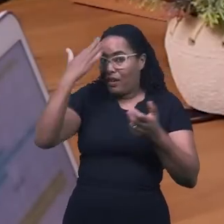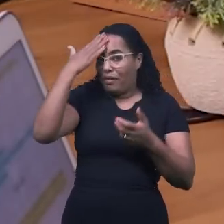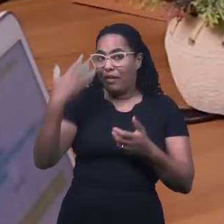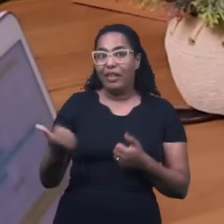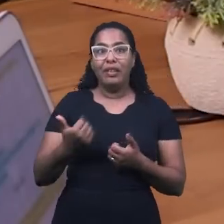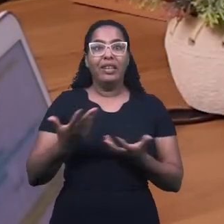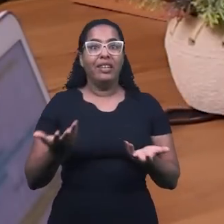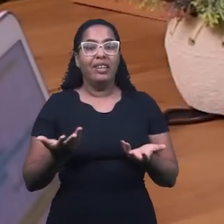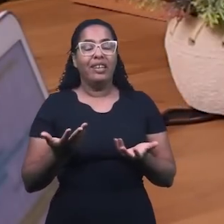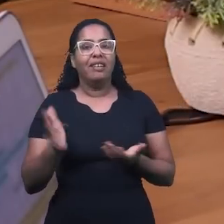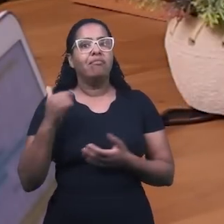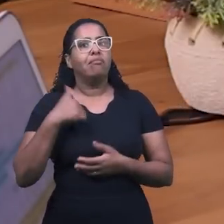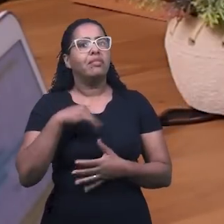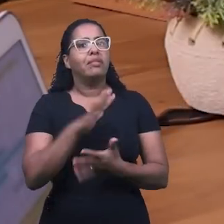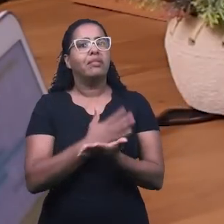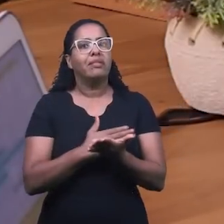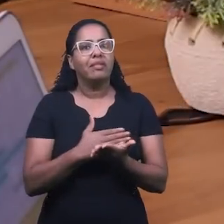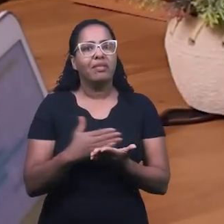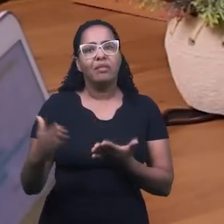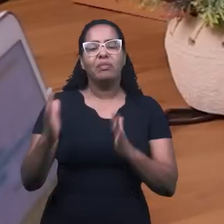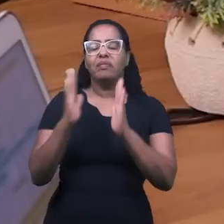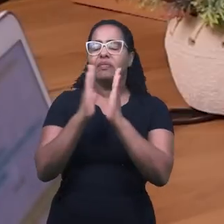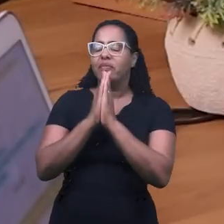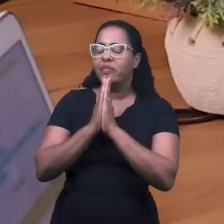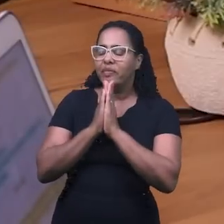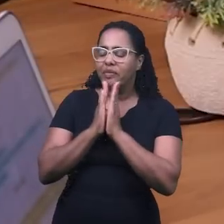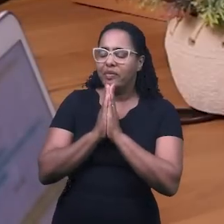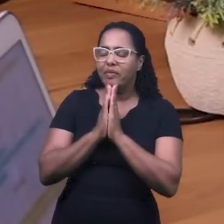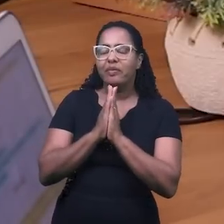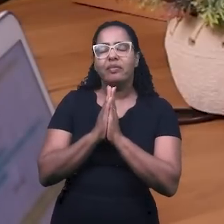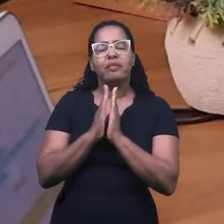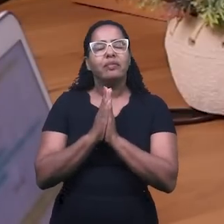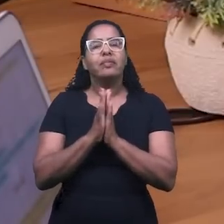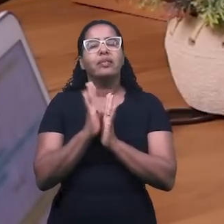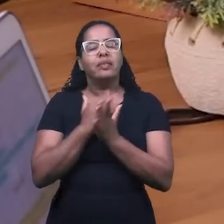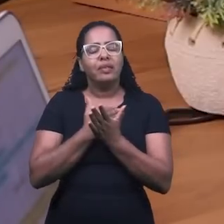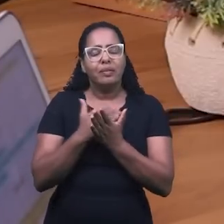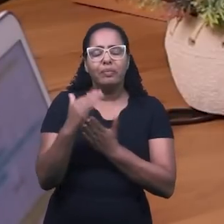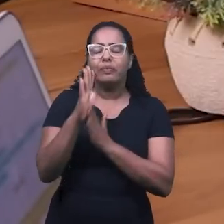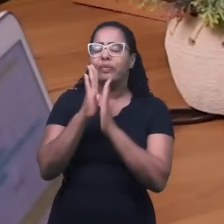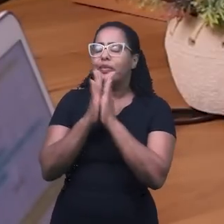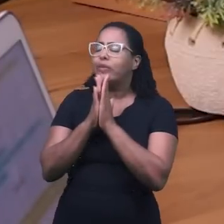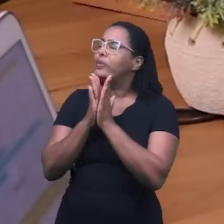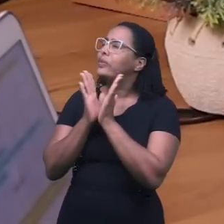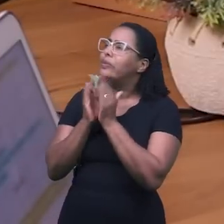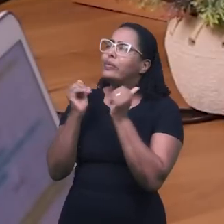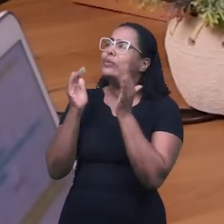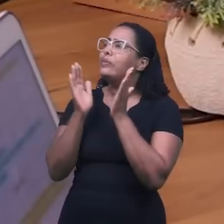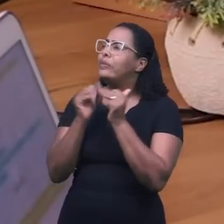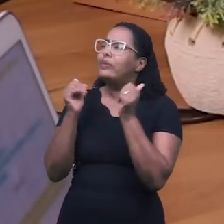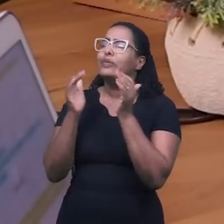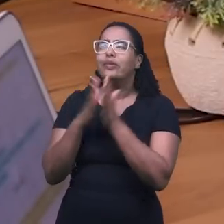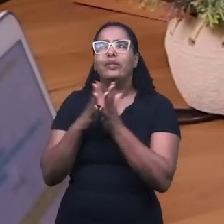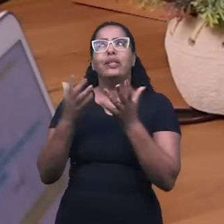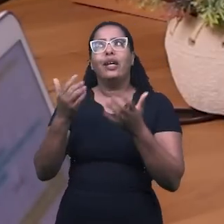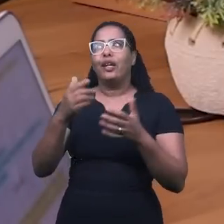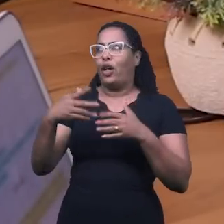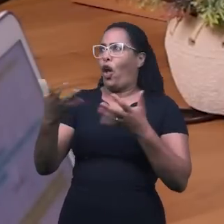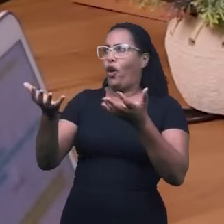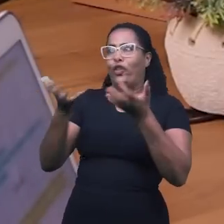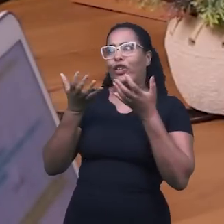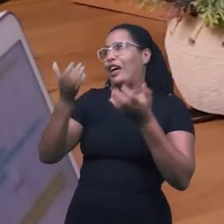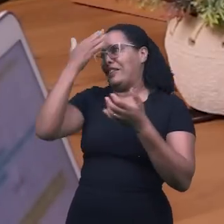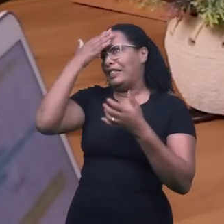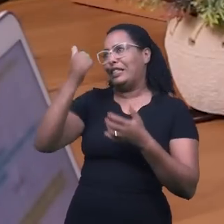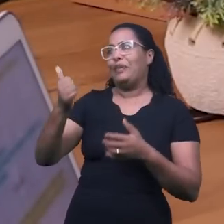saber. E aí eu comecei a buscar. Comecei a buscar o Senhor para aquilo